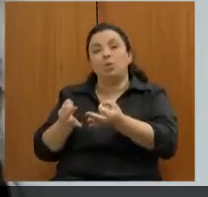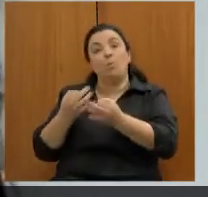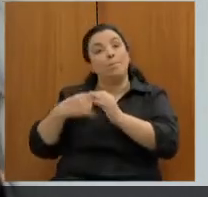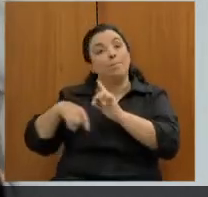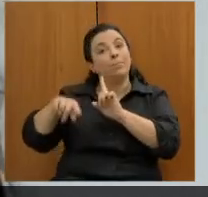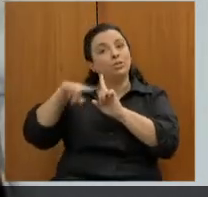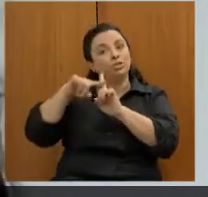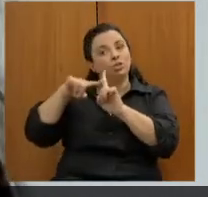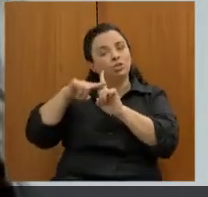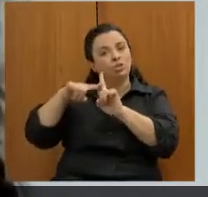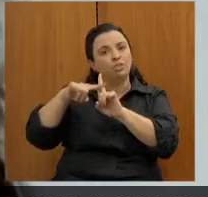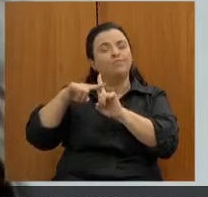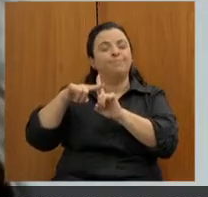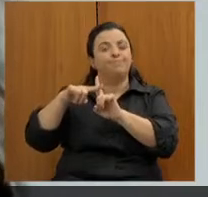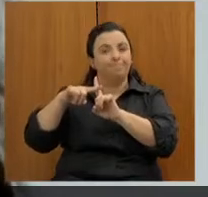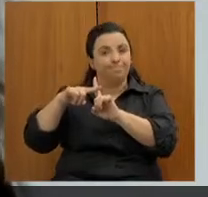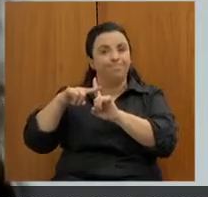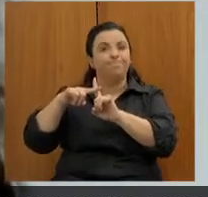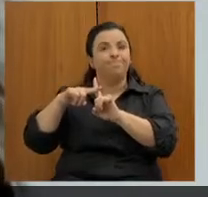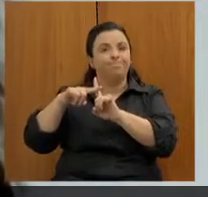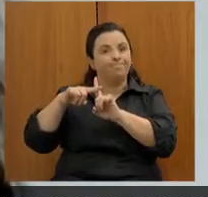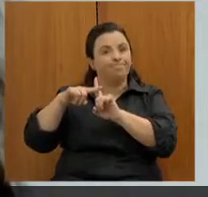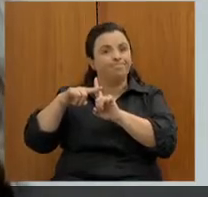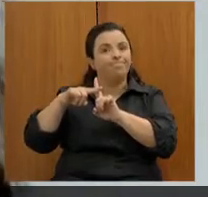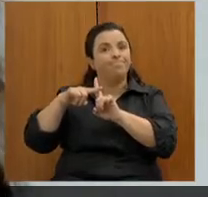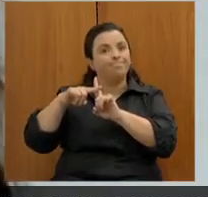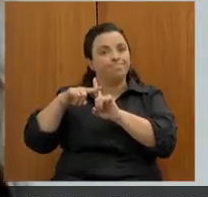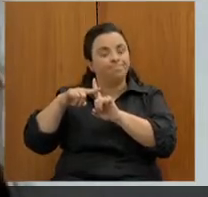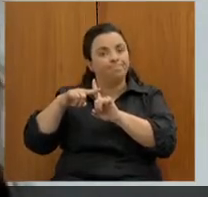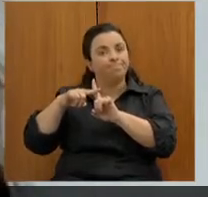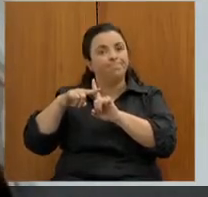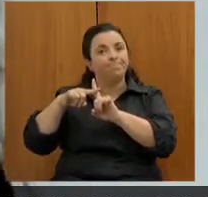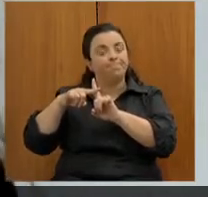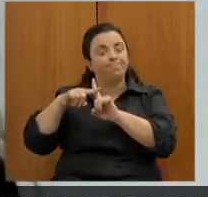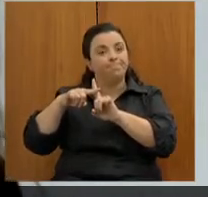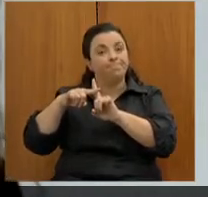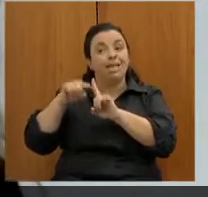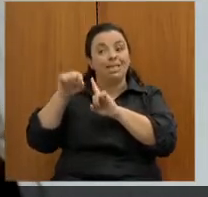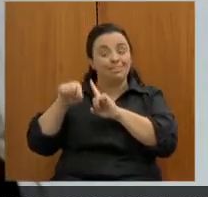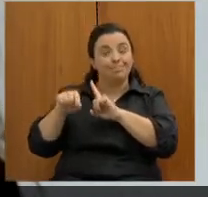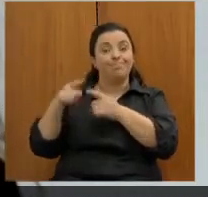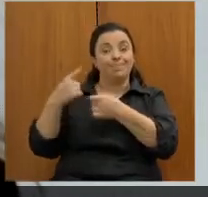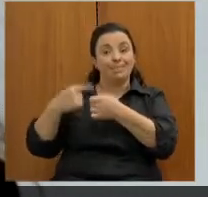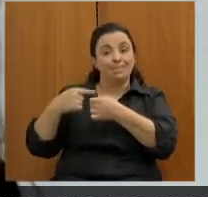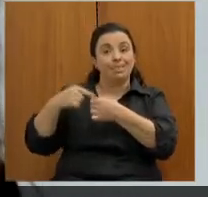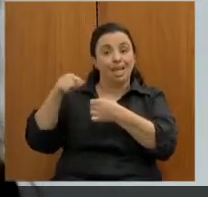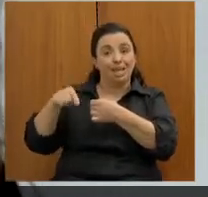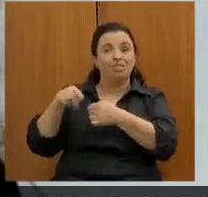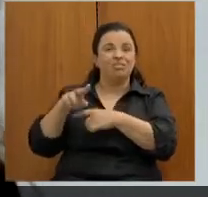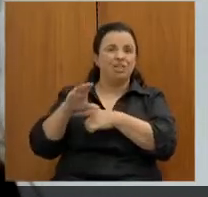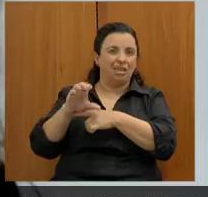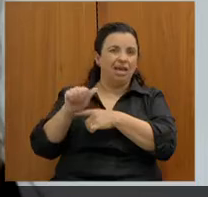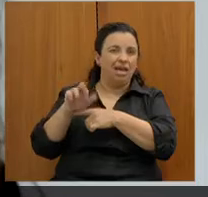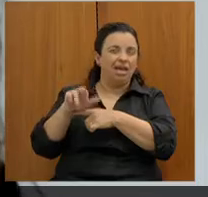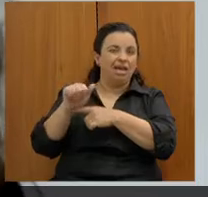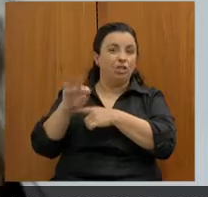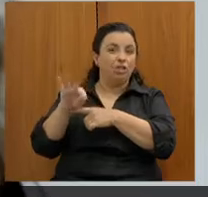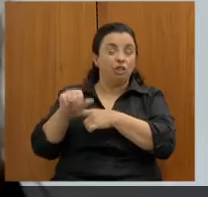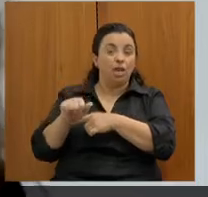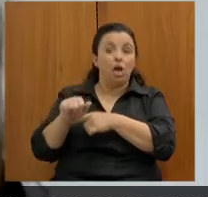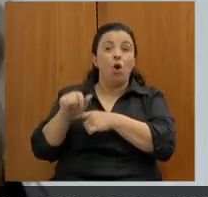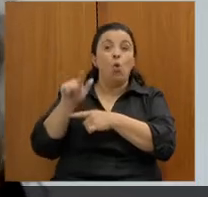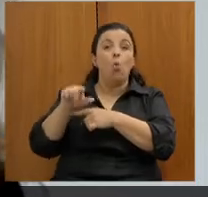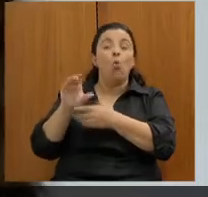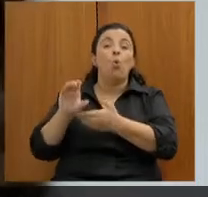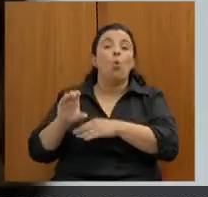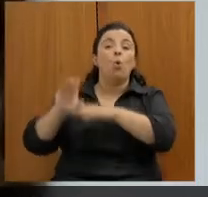né então assim é a nossa cidade ainda de Caratinga não tem o conselho ativo eu